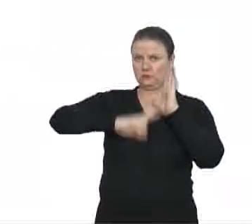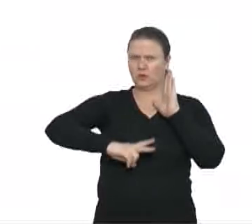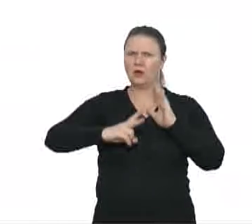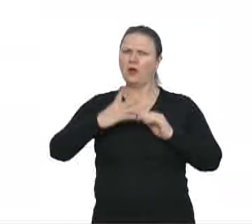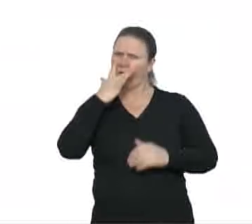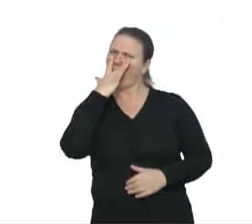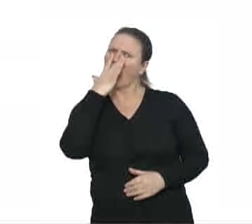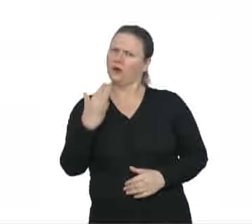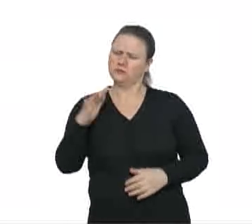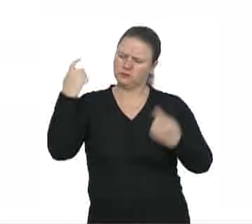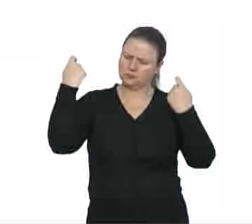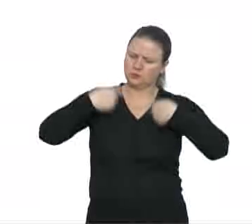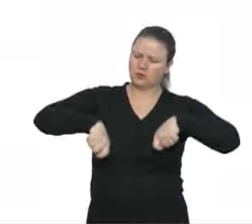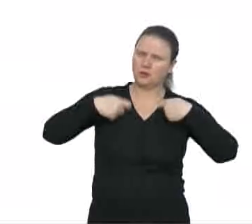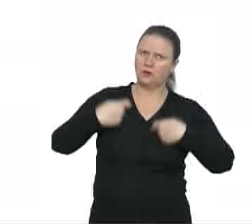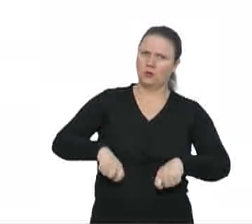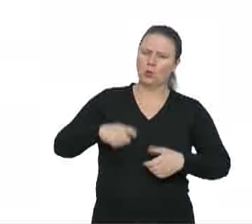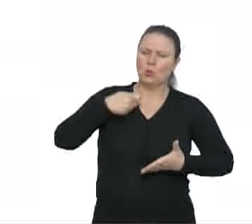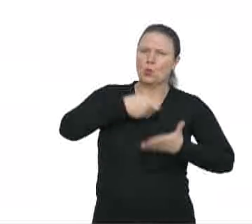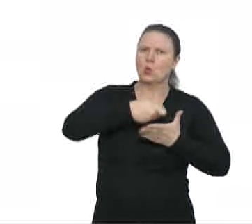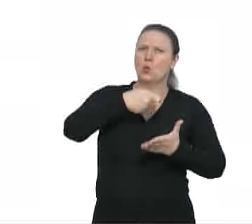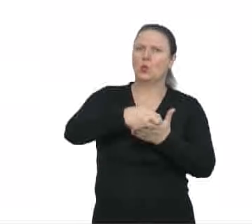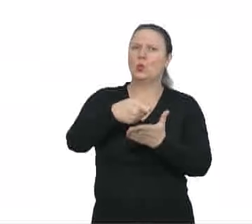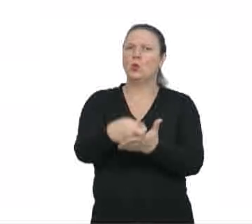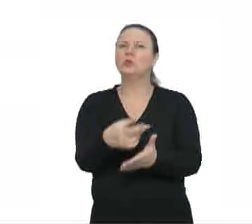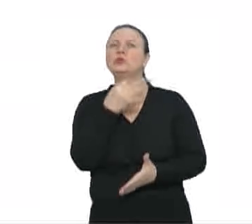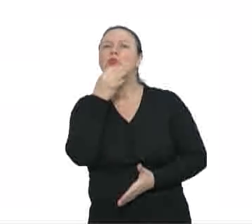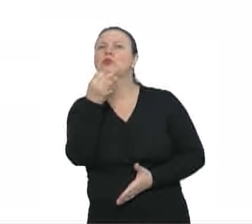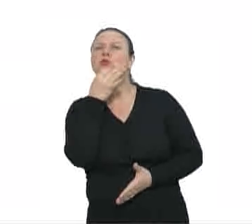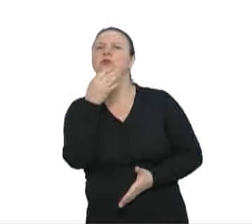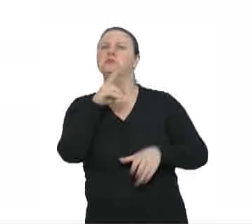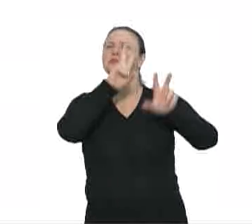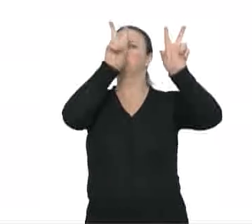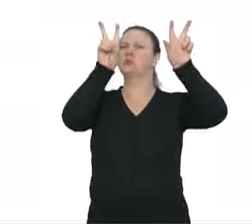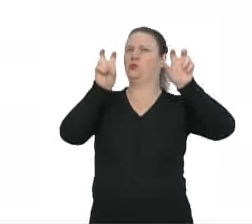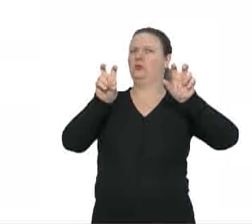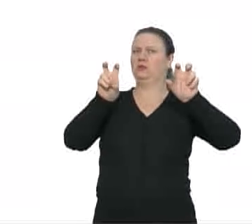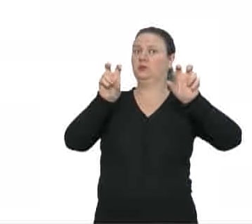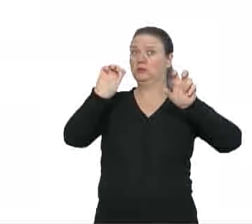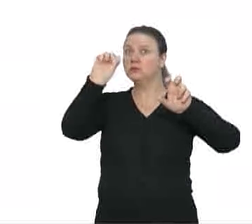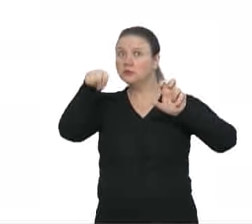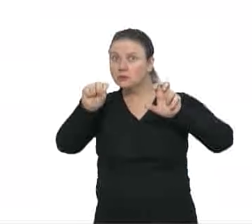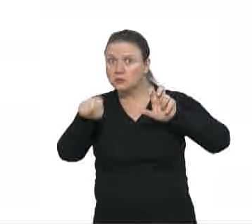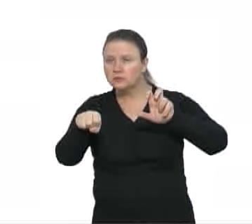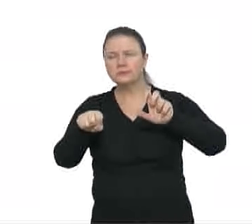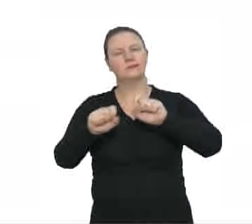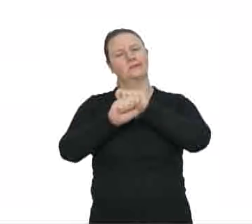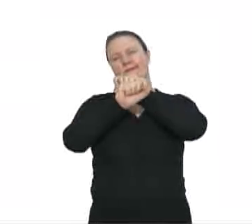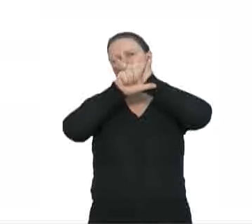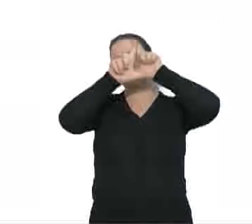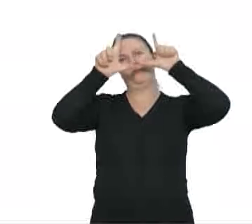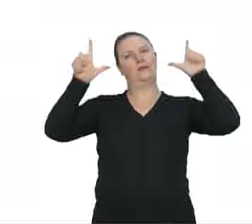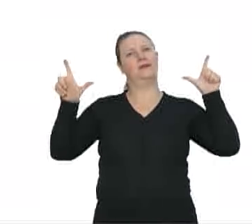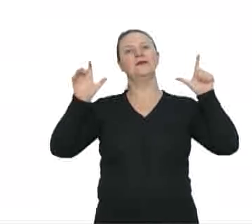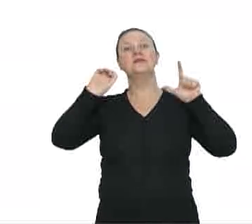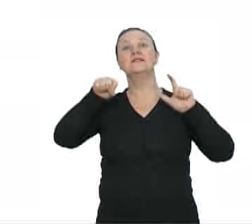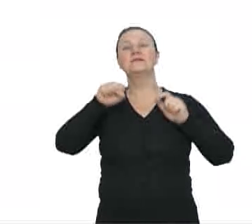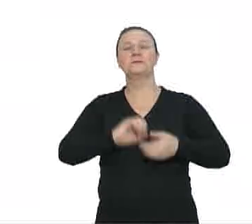é necessário defender sua opinião sobre um determinado assunto? Sim, sem dúvida nenhuma,